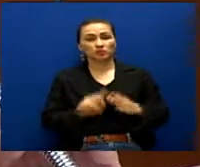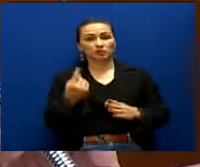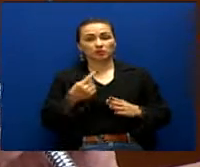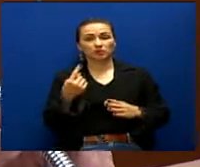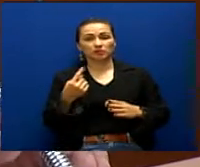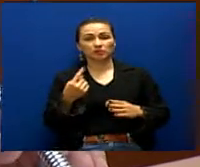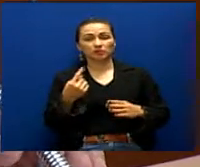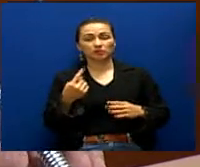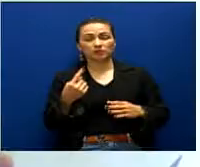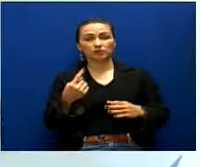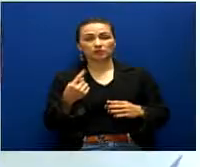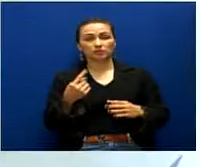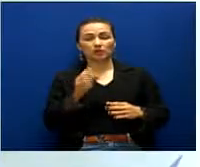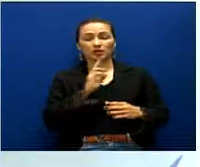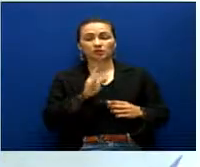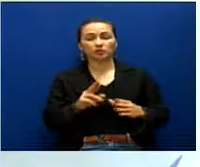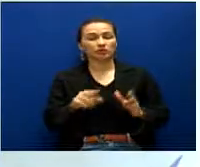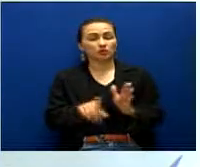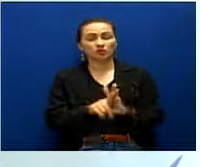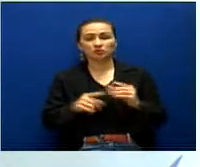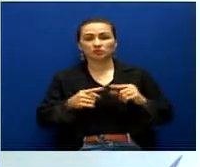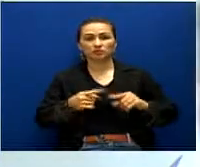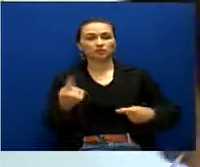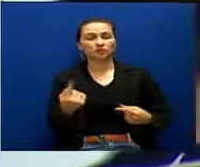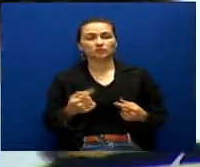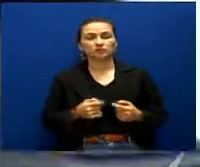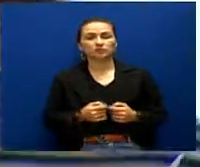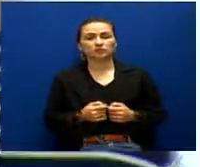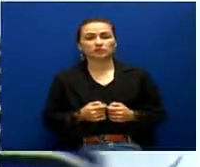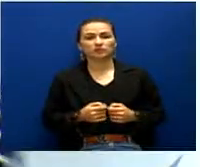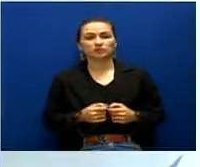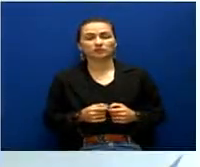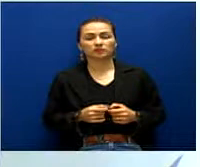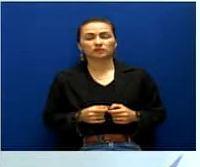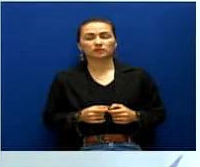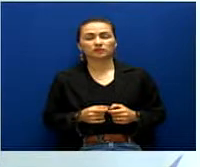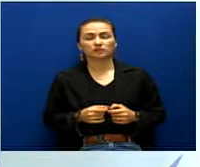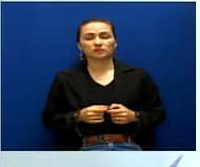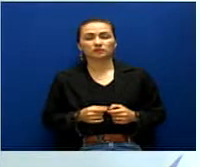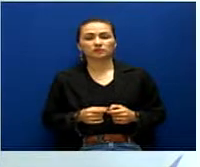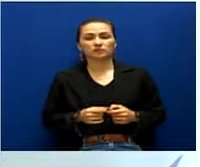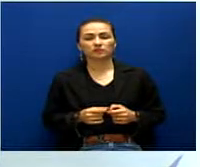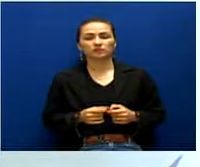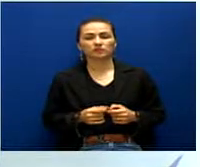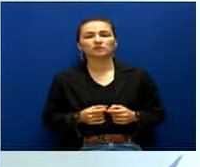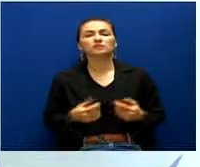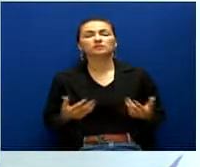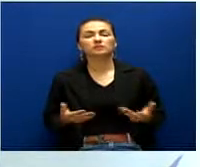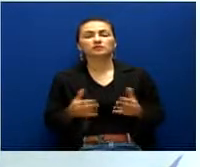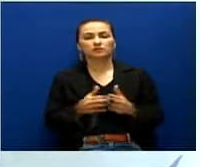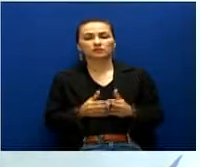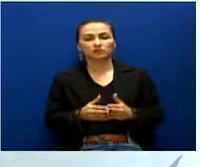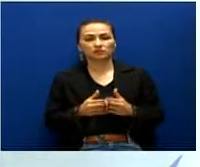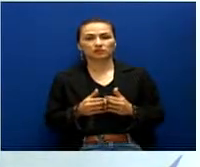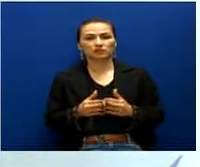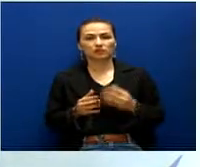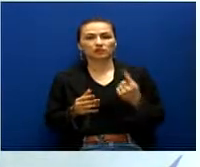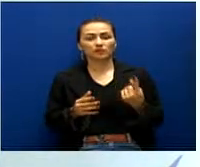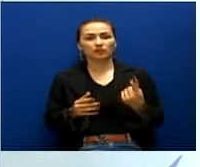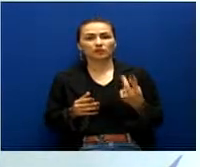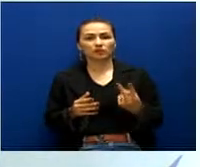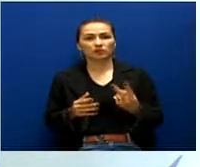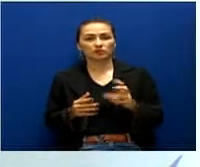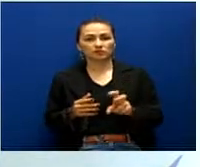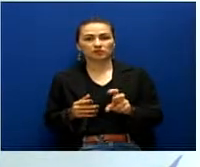comissão? Então, é separado? A gente precisa orientar o voto. Então, as votações serão... Então, eu peço... A 1, 2 e a 5, voto